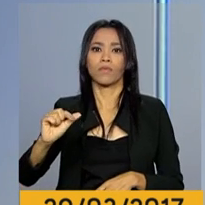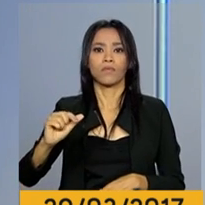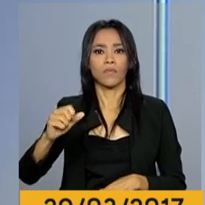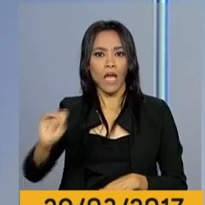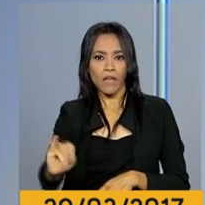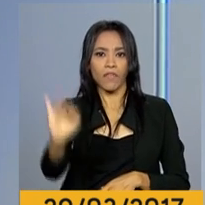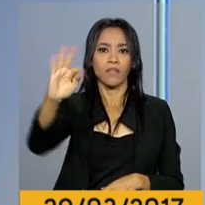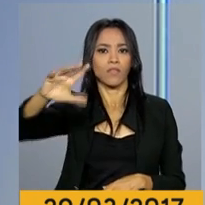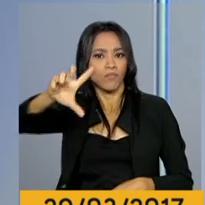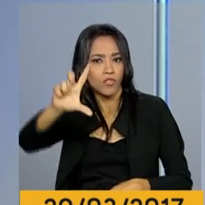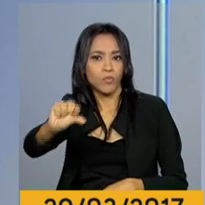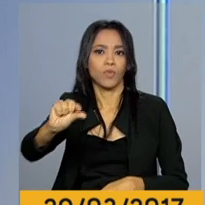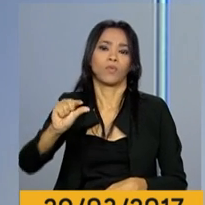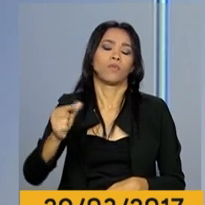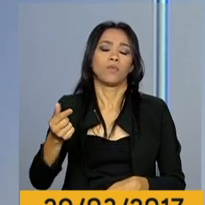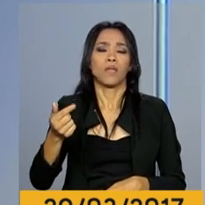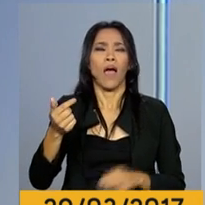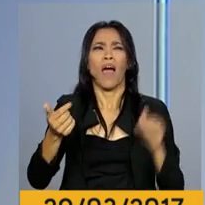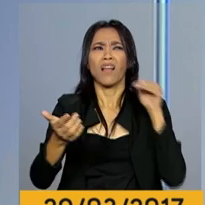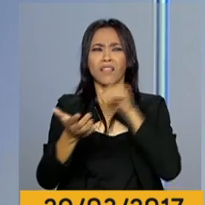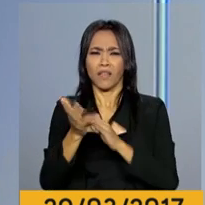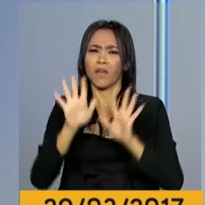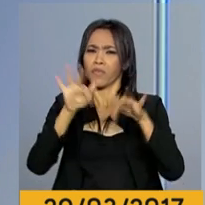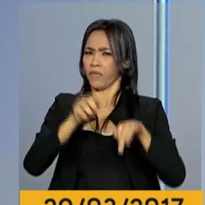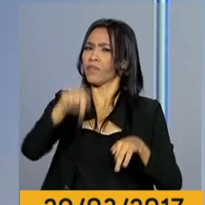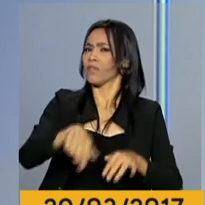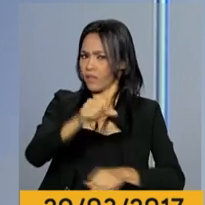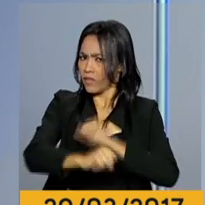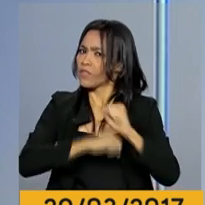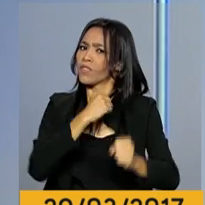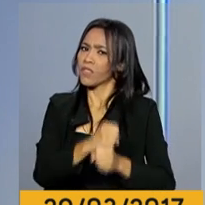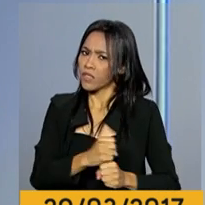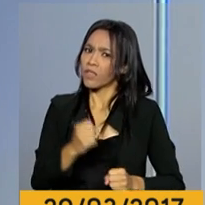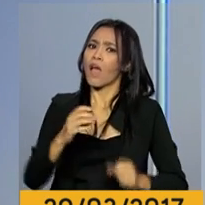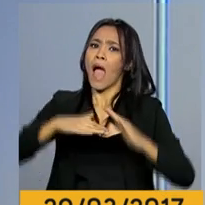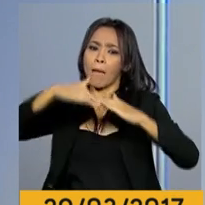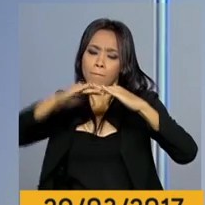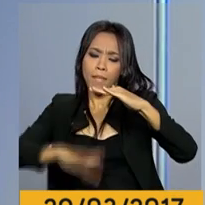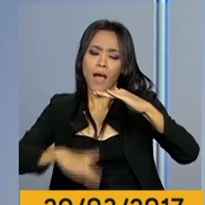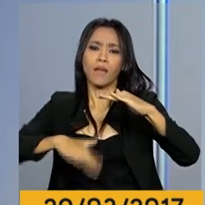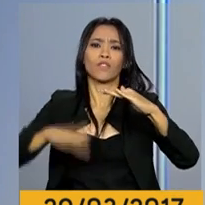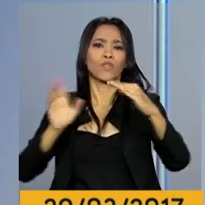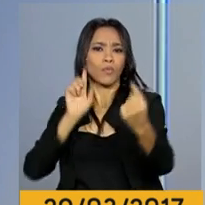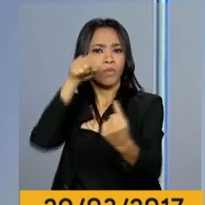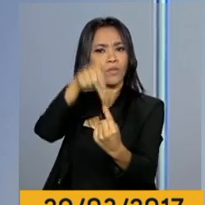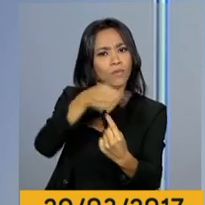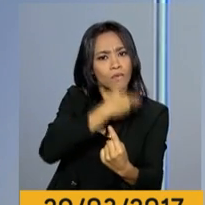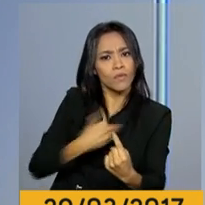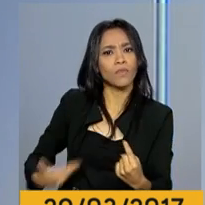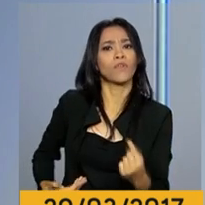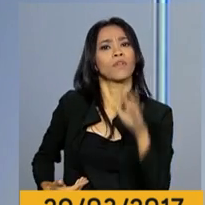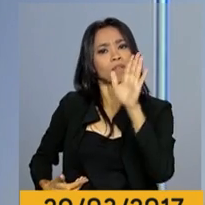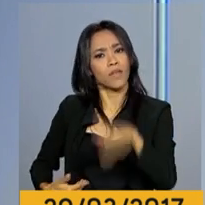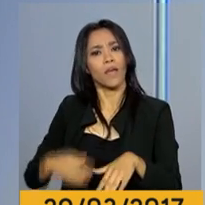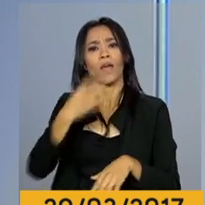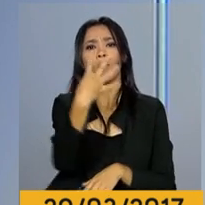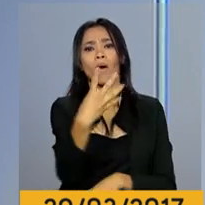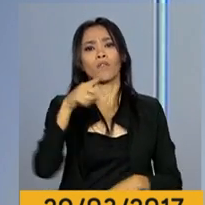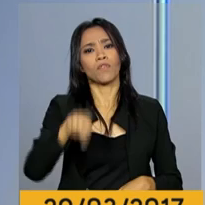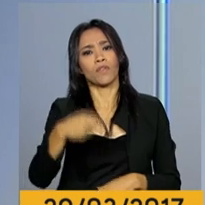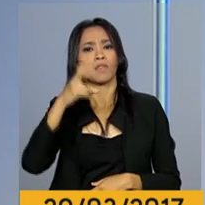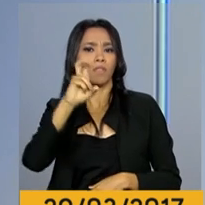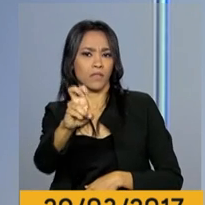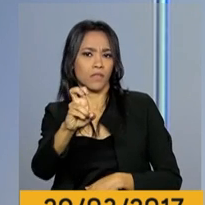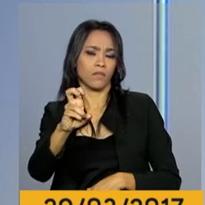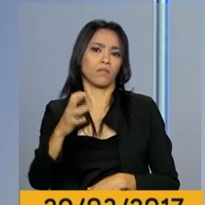significa que até o final deste ano nós estaremos abaixo do centro da meta que é 4 e 6 4 talvez próximo